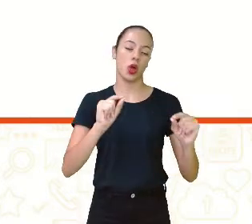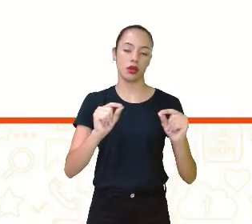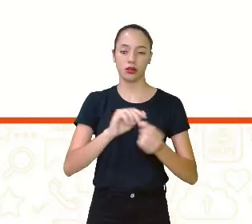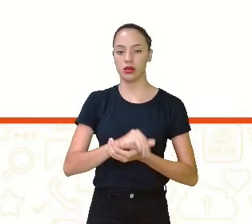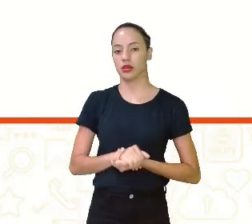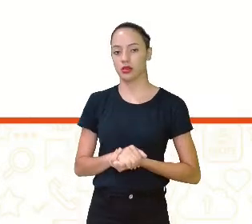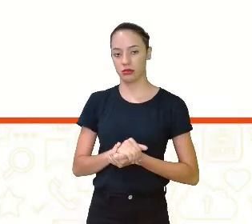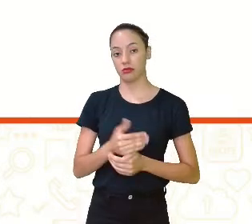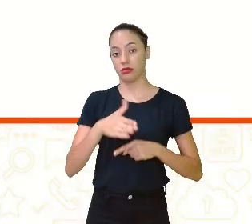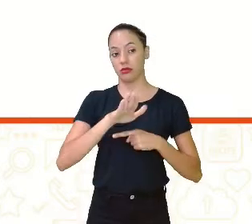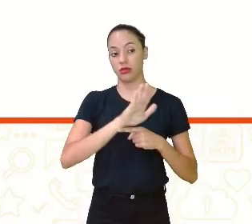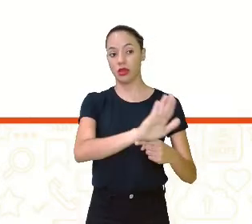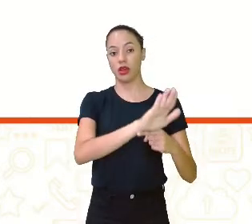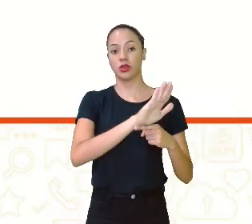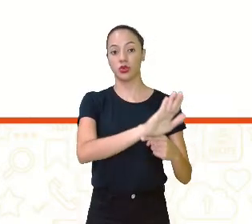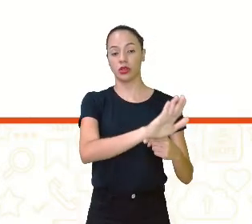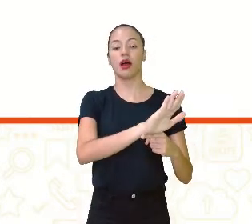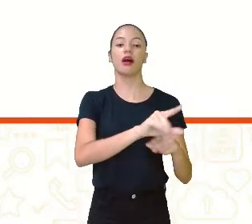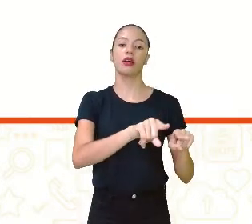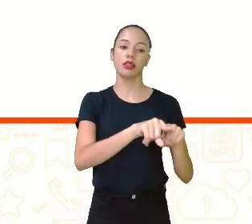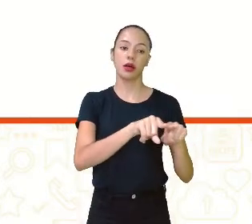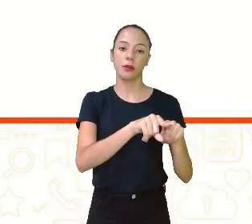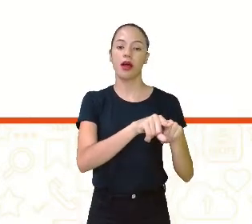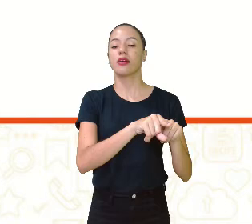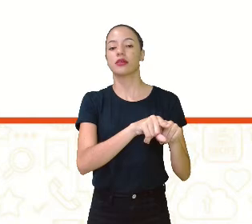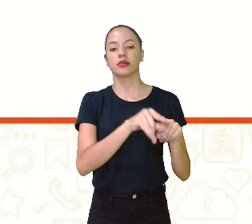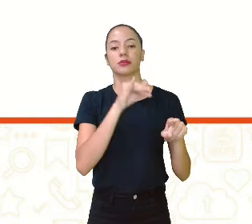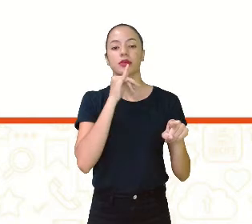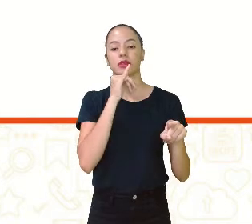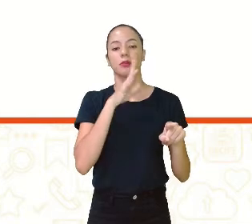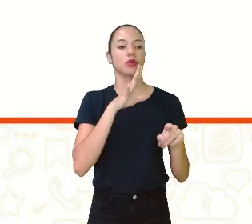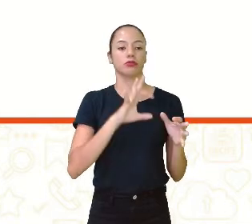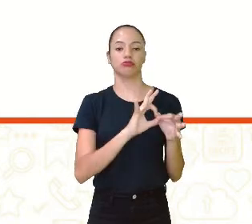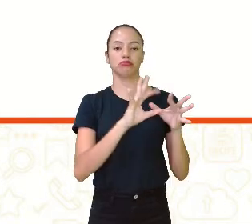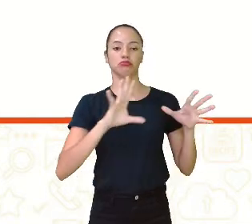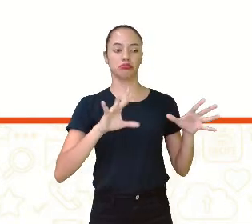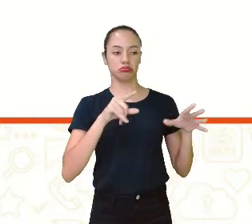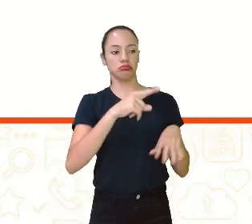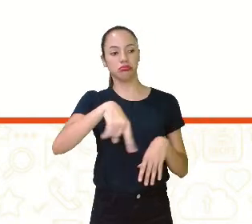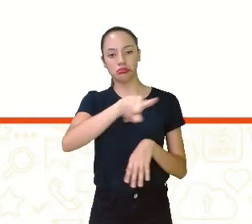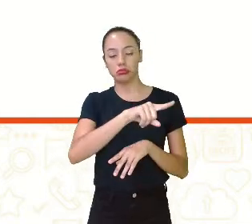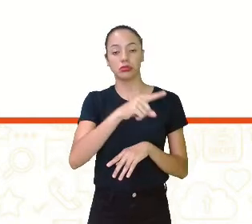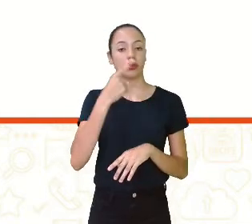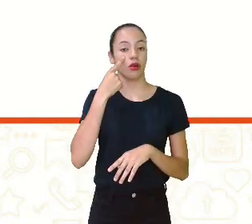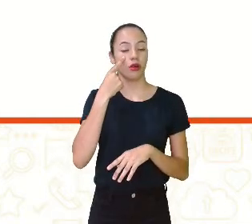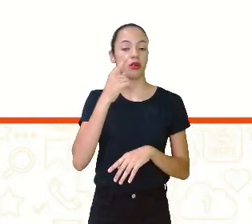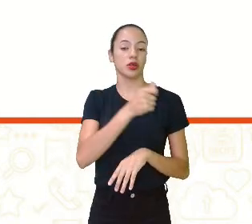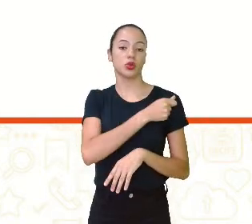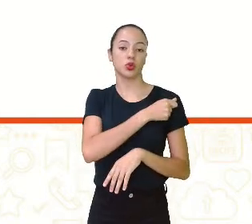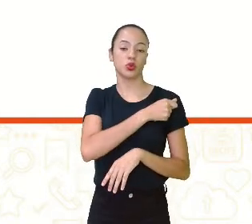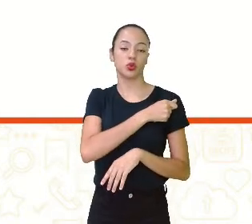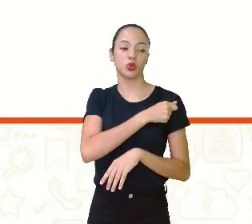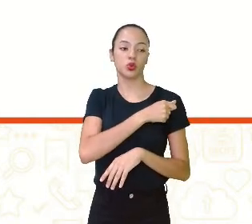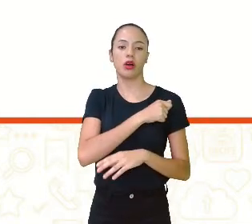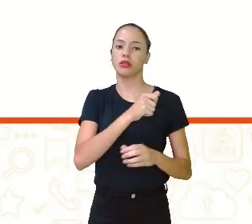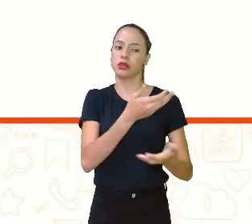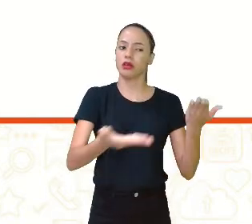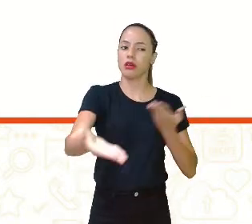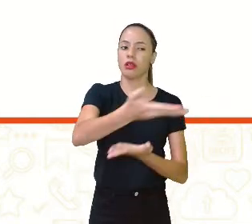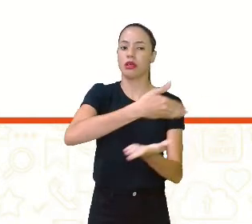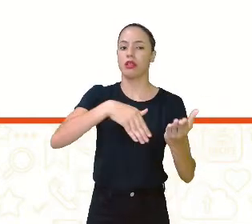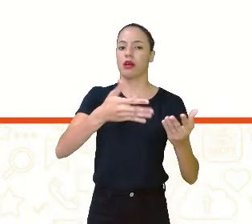de ajudar e servir. Para que os estudantes sejam pessoas colaboradoras e cooperantes,